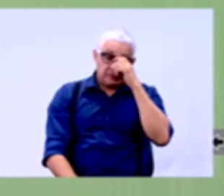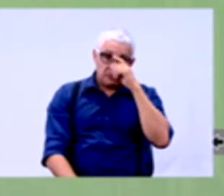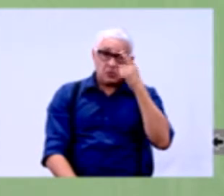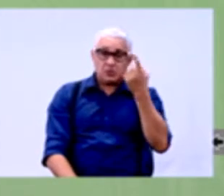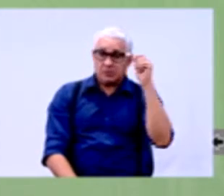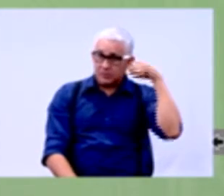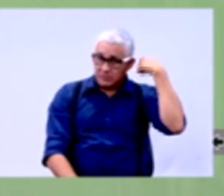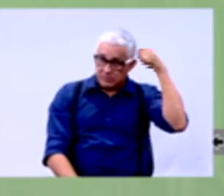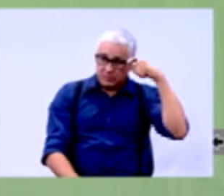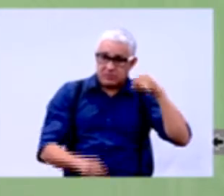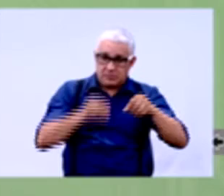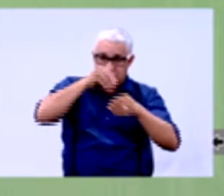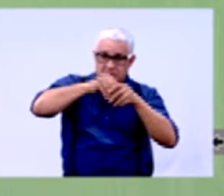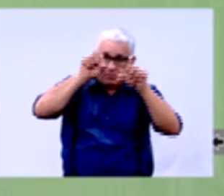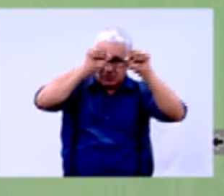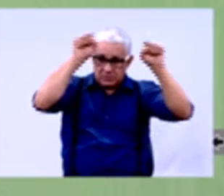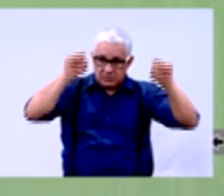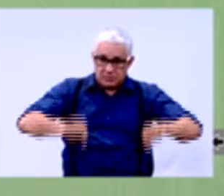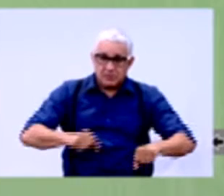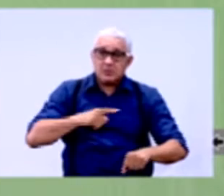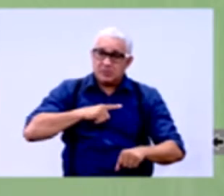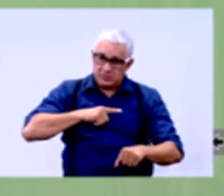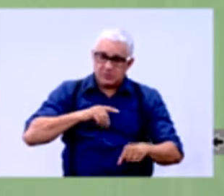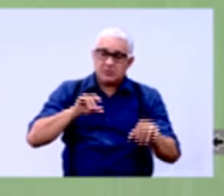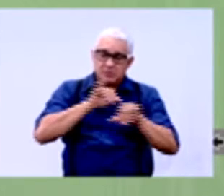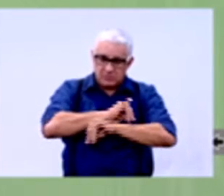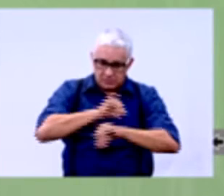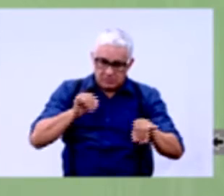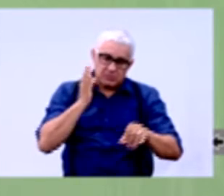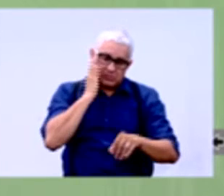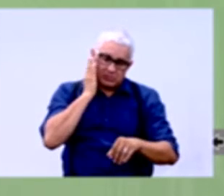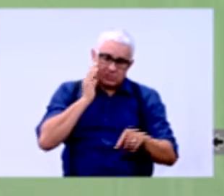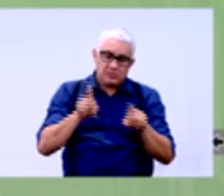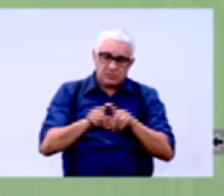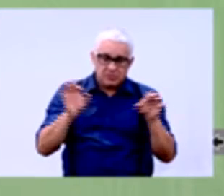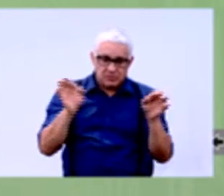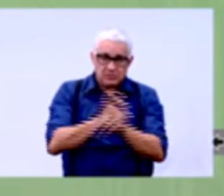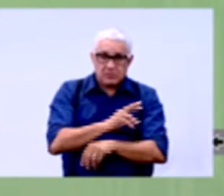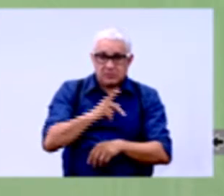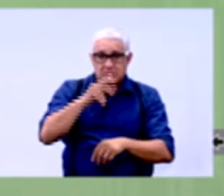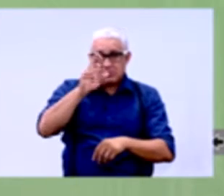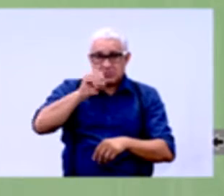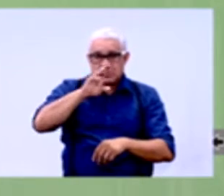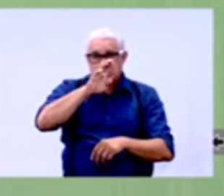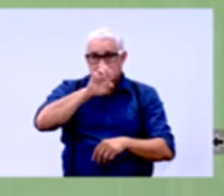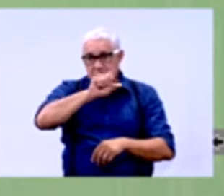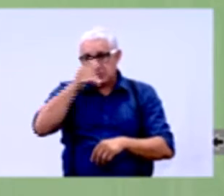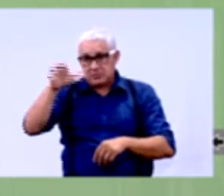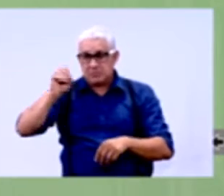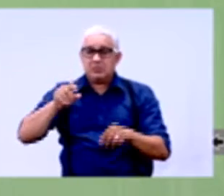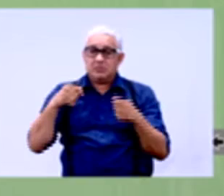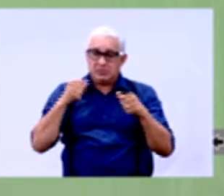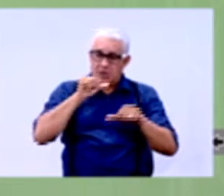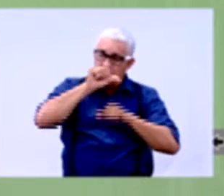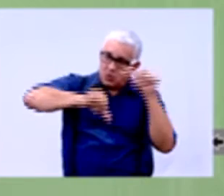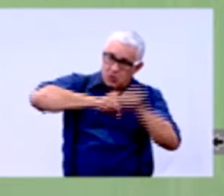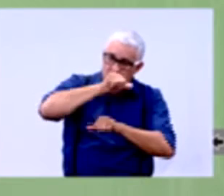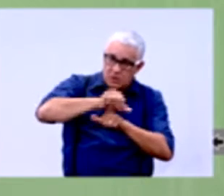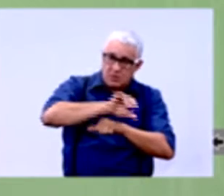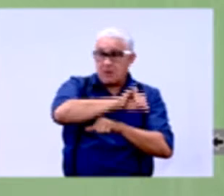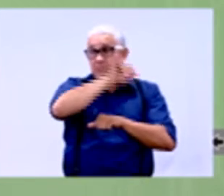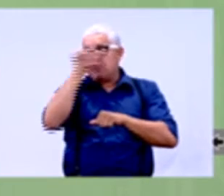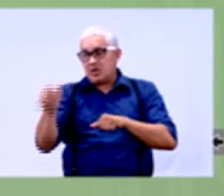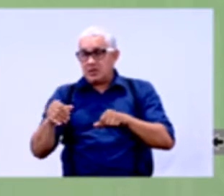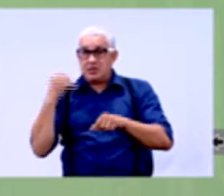ou o sistema detém alguma informação e, para realizar o processo, ele terá de passar esta informação adiante.